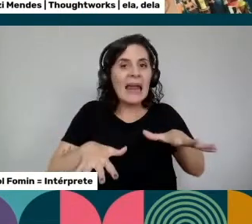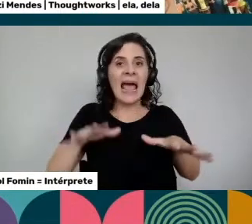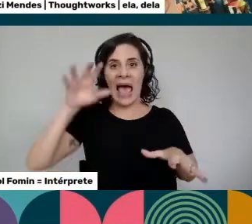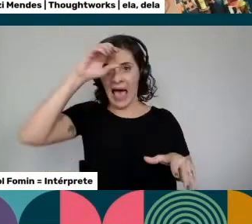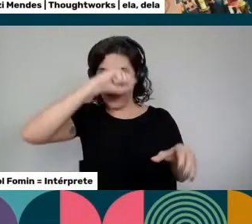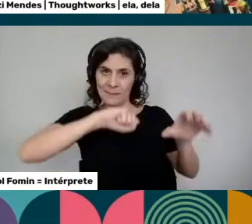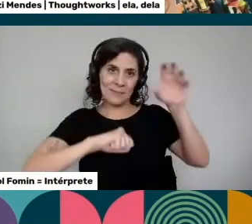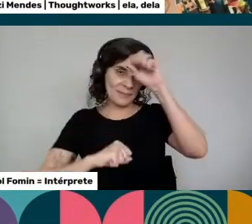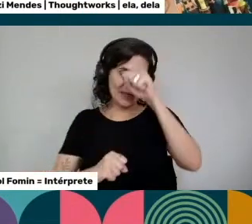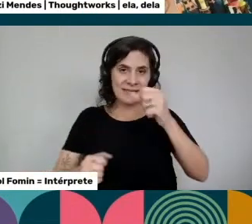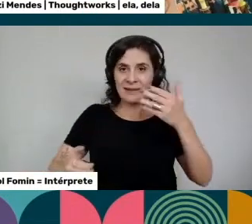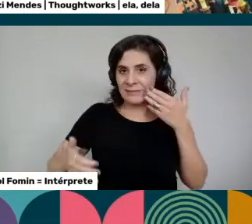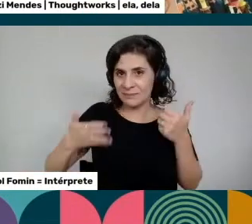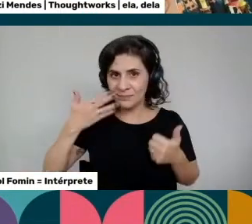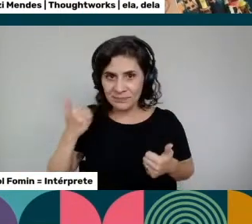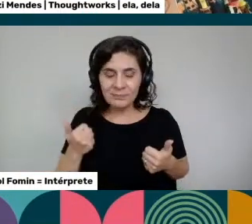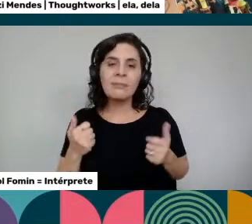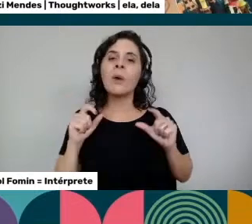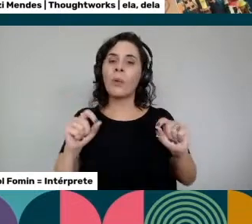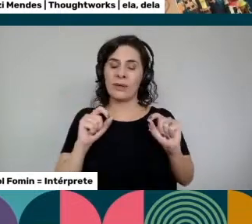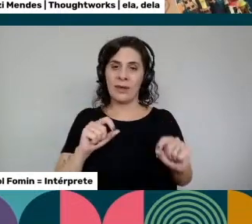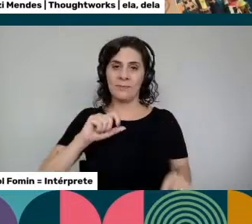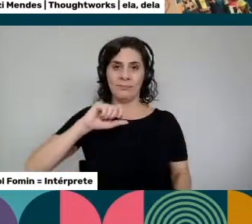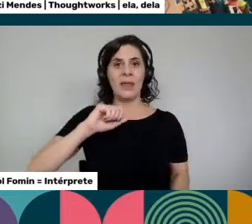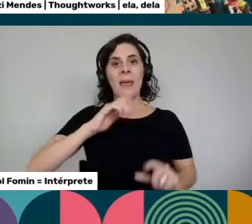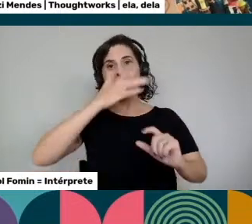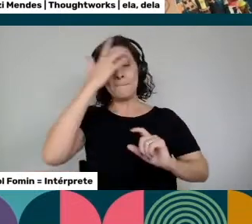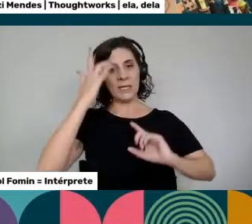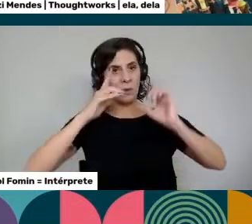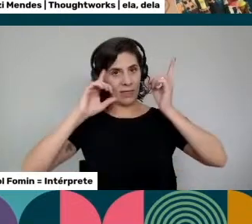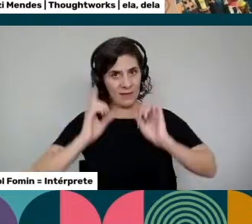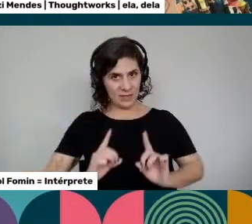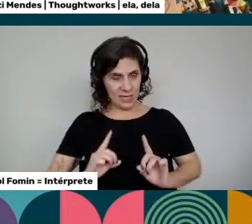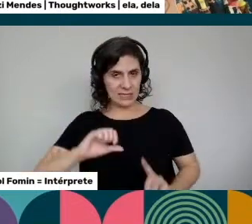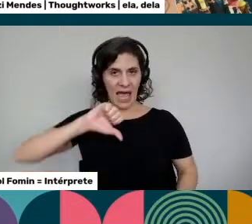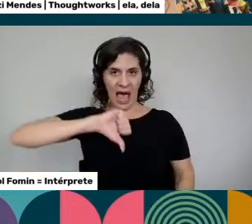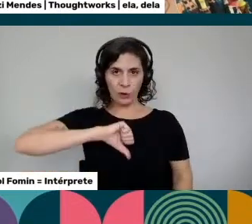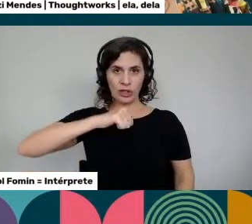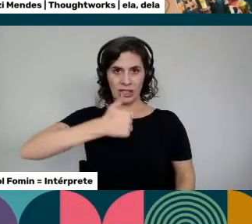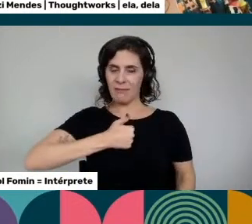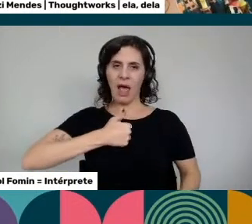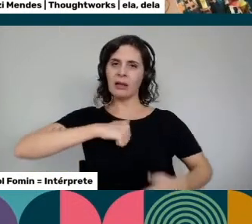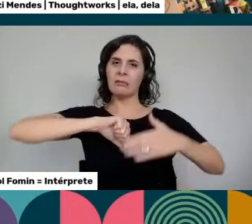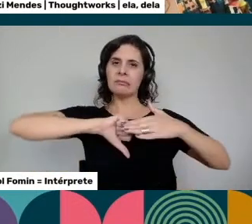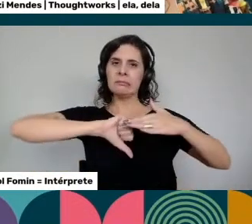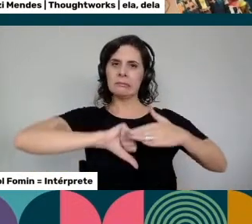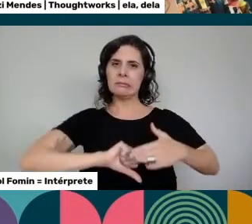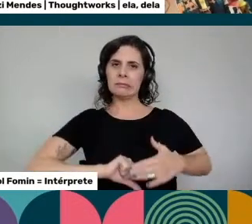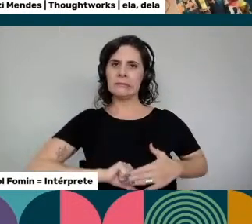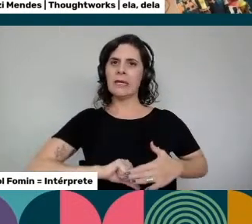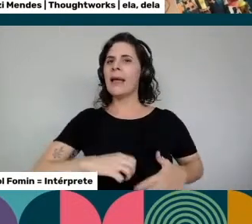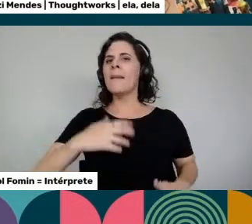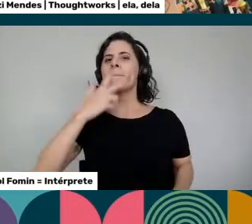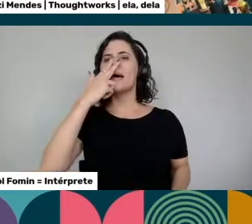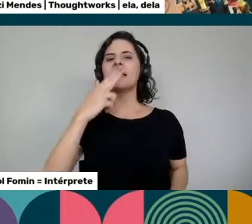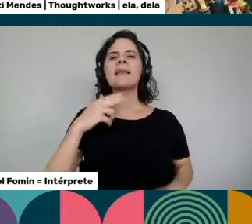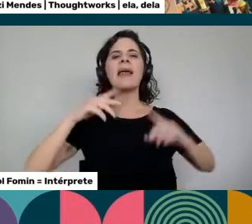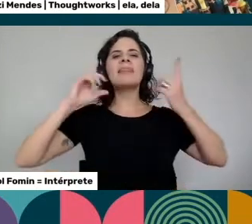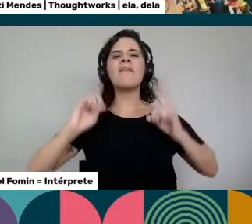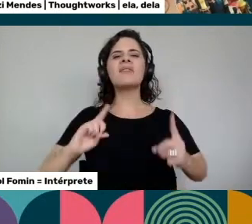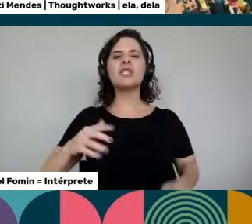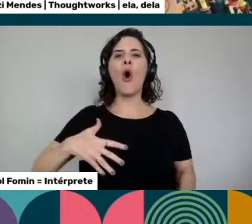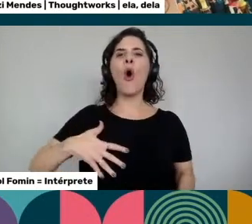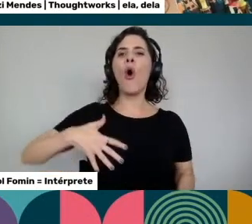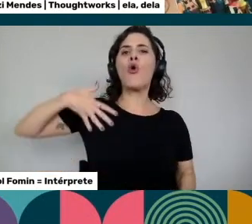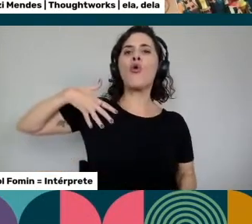que a autoestima da pessoa com deficiência ela é muito ainda abafada. A gente não tem orgulho de ter deficiência,